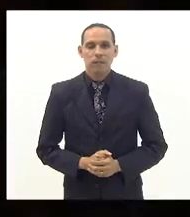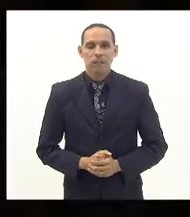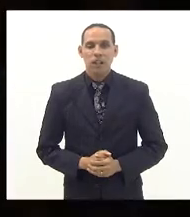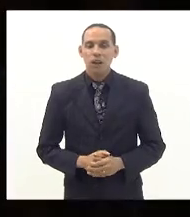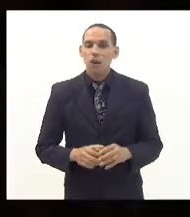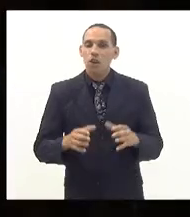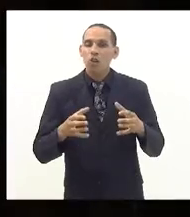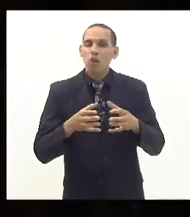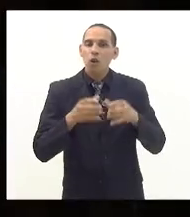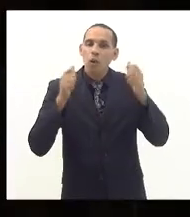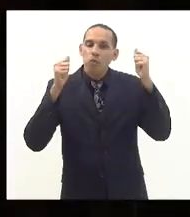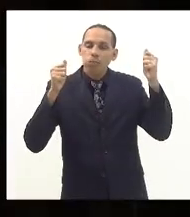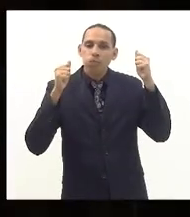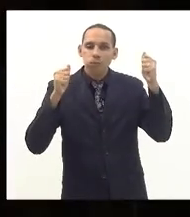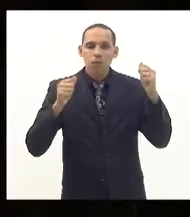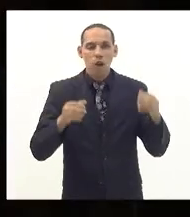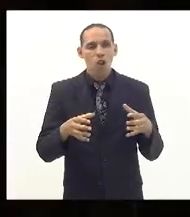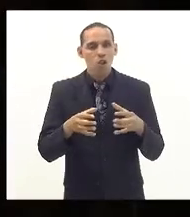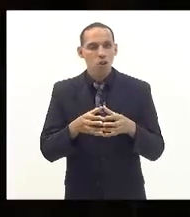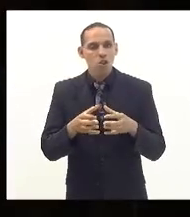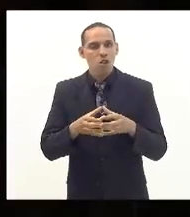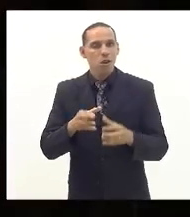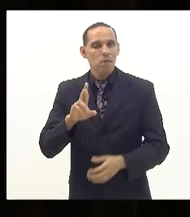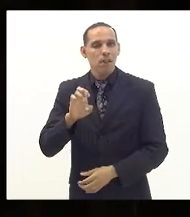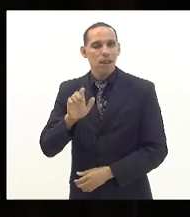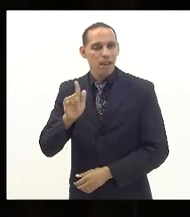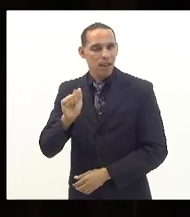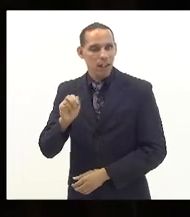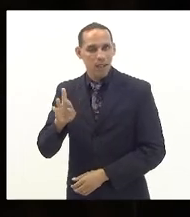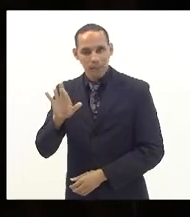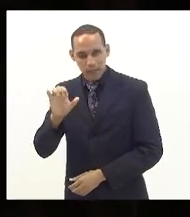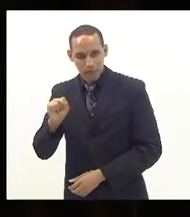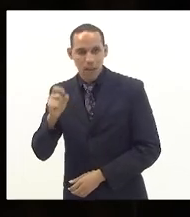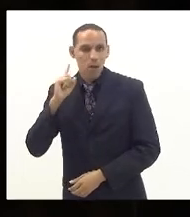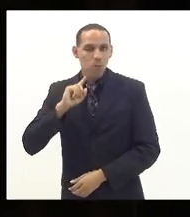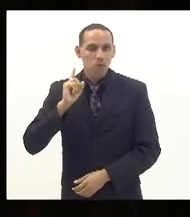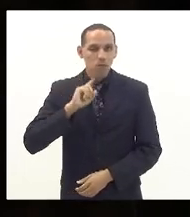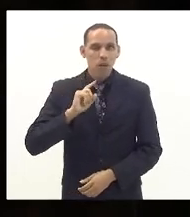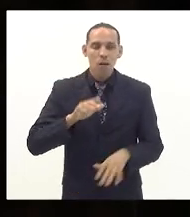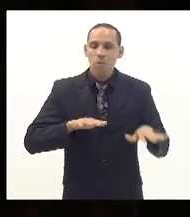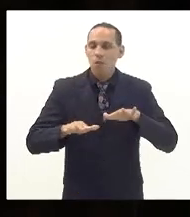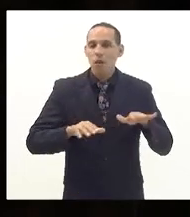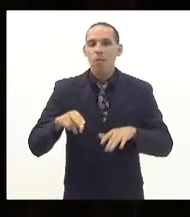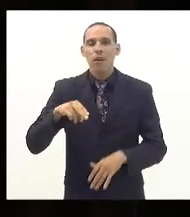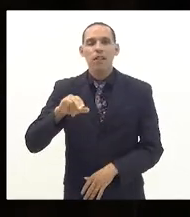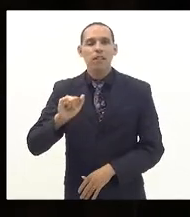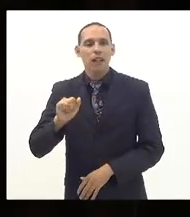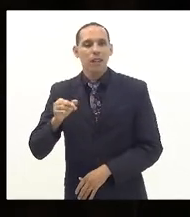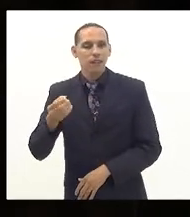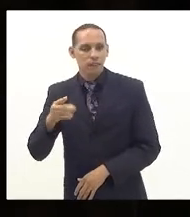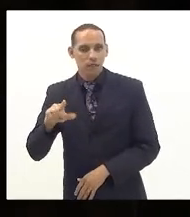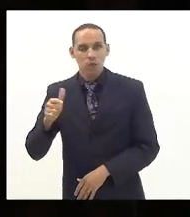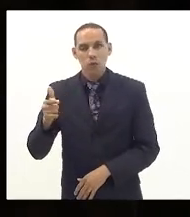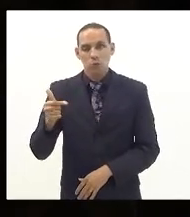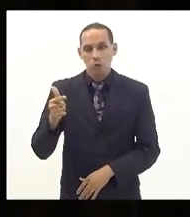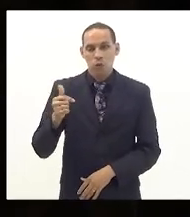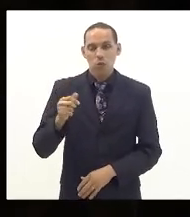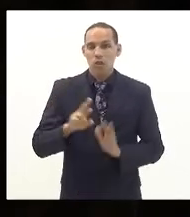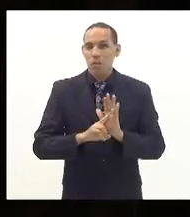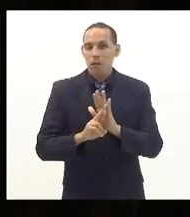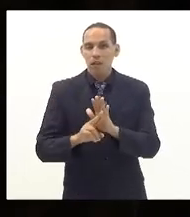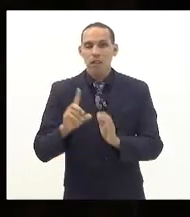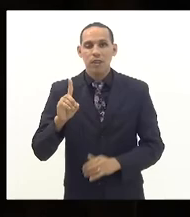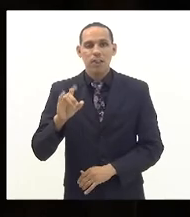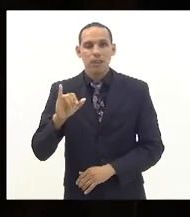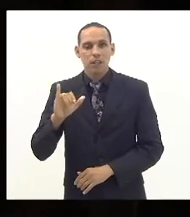Torcida organizada do Clube de Regatas do Flamengo, Movimento Nação 12, representado pelo